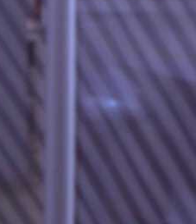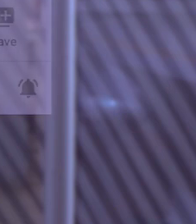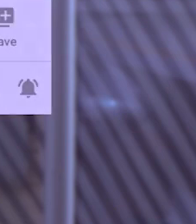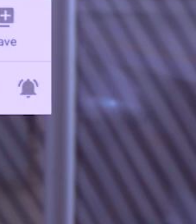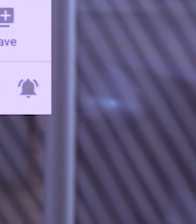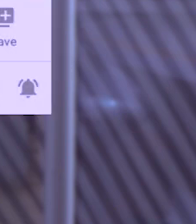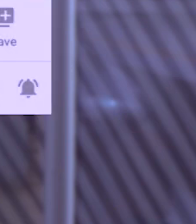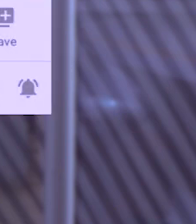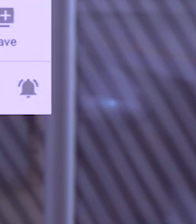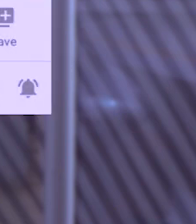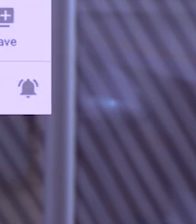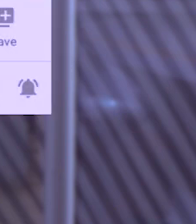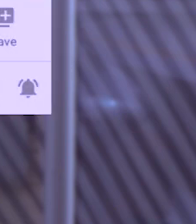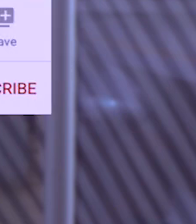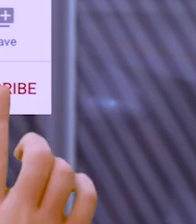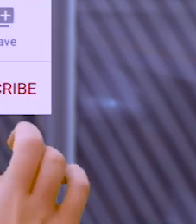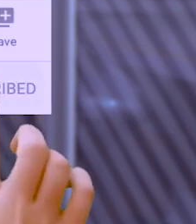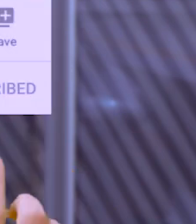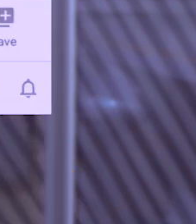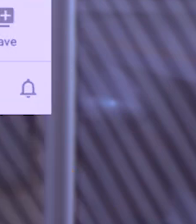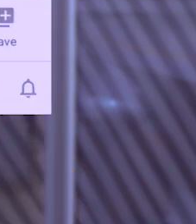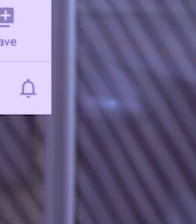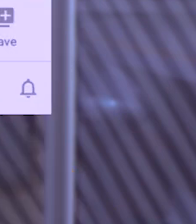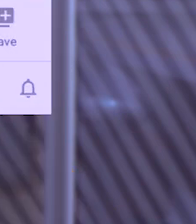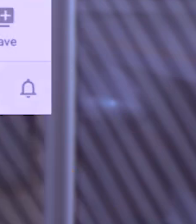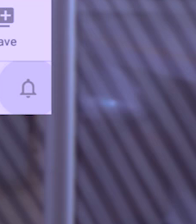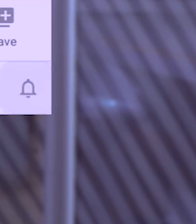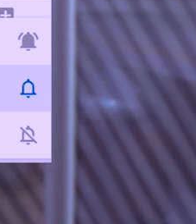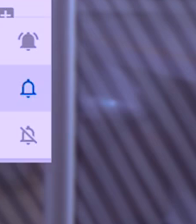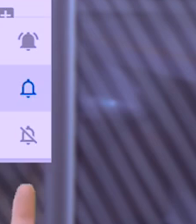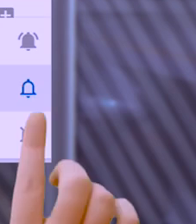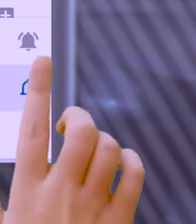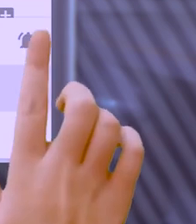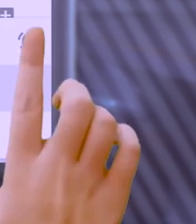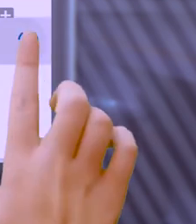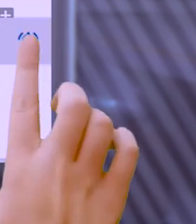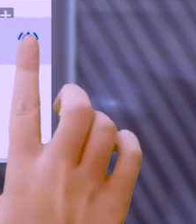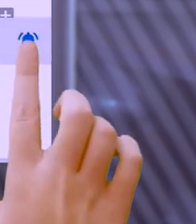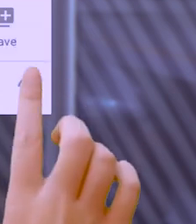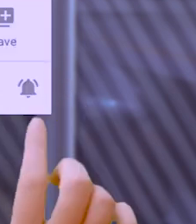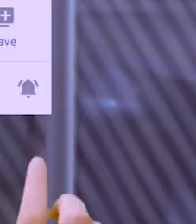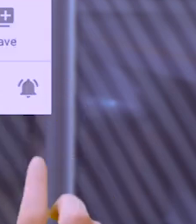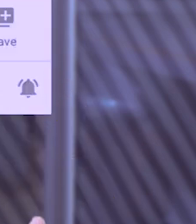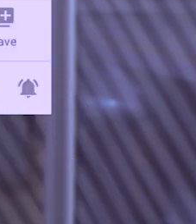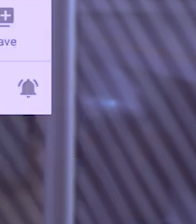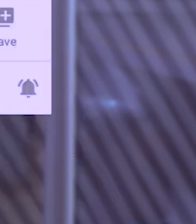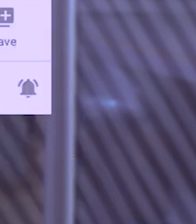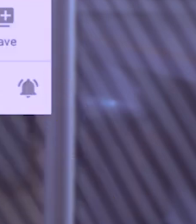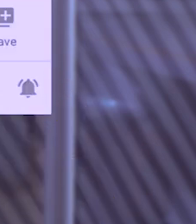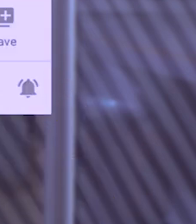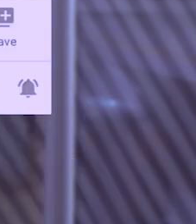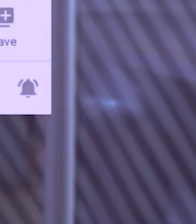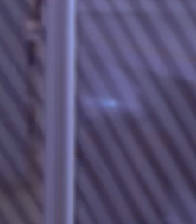Before you watch this video, don't forget to like and subscribe to Social Media Hegemon TV, and do not forget to press the notification button and to get